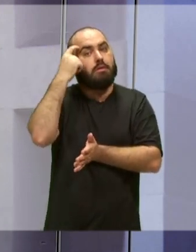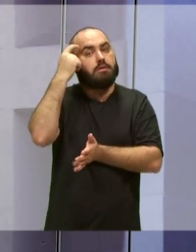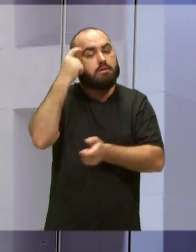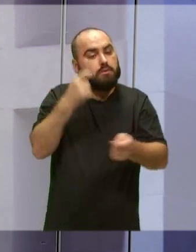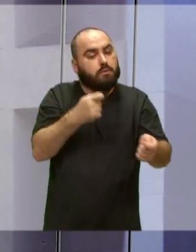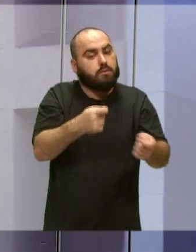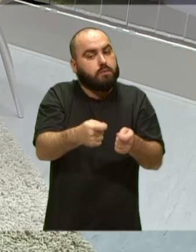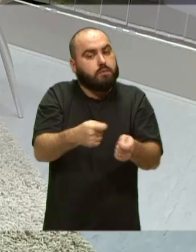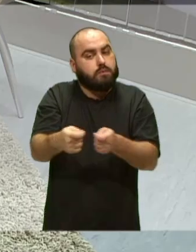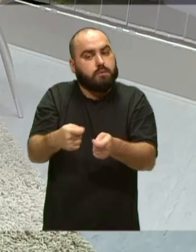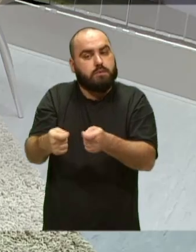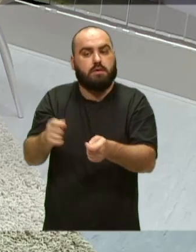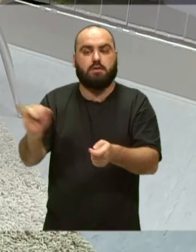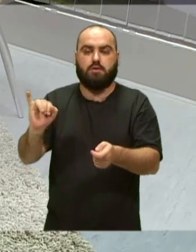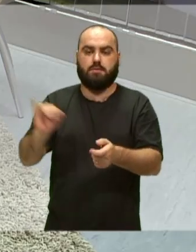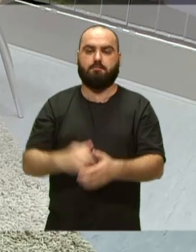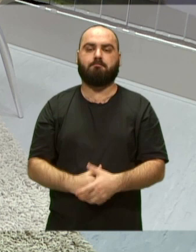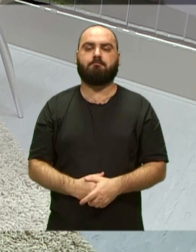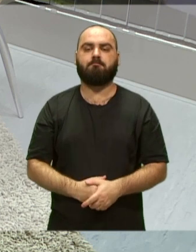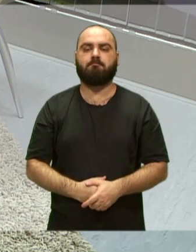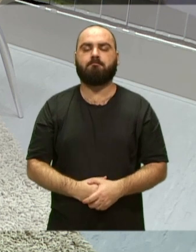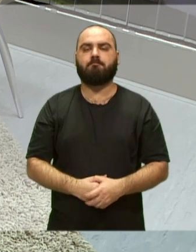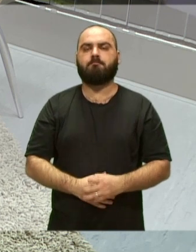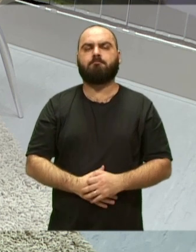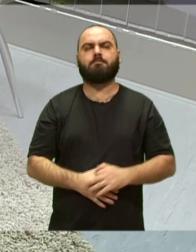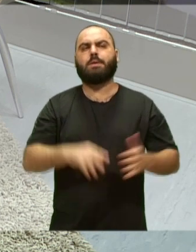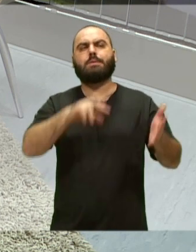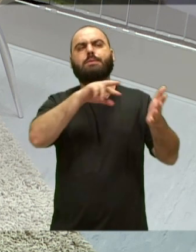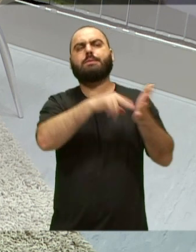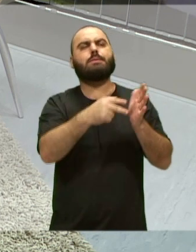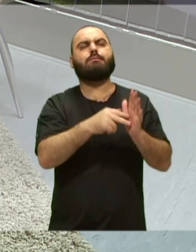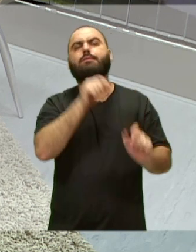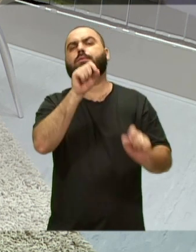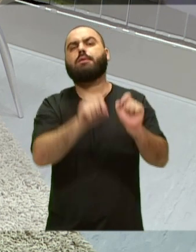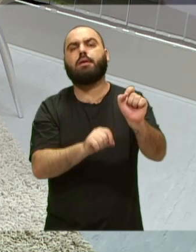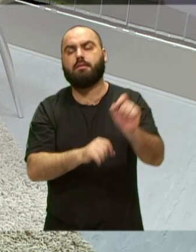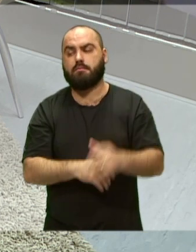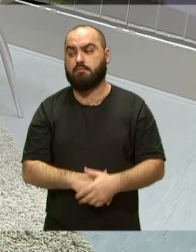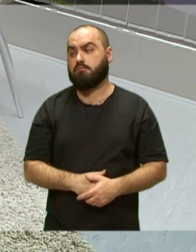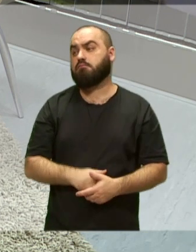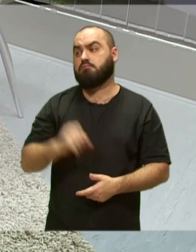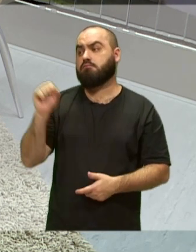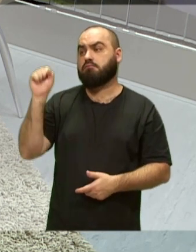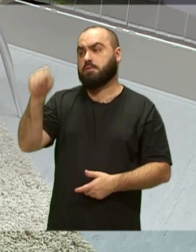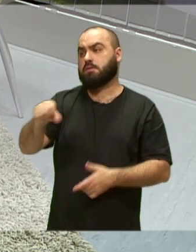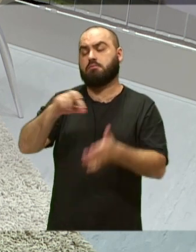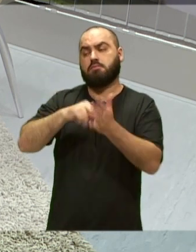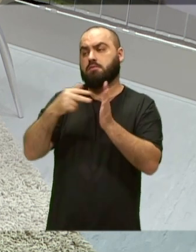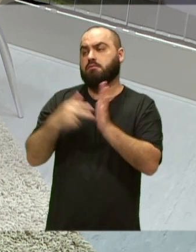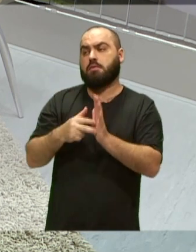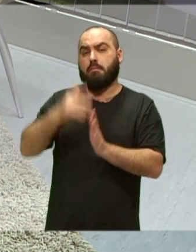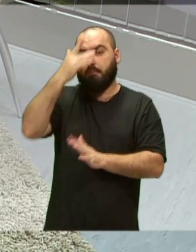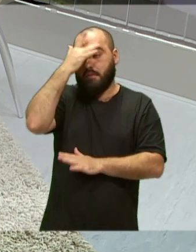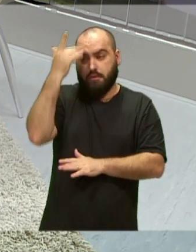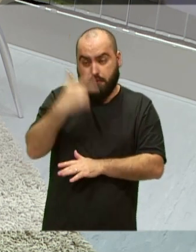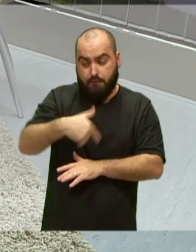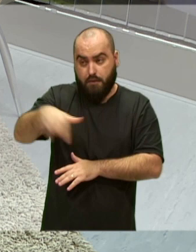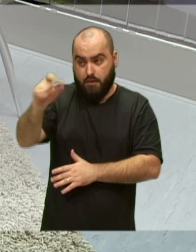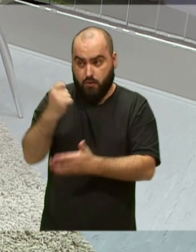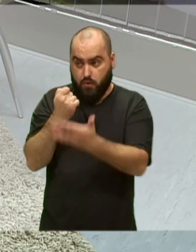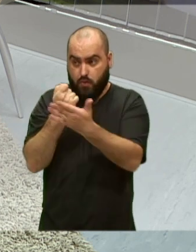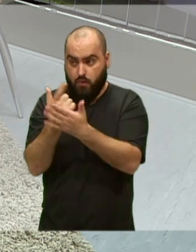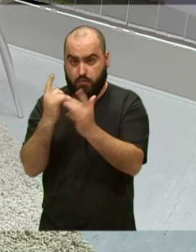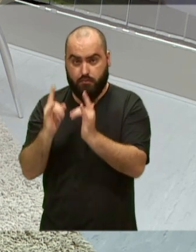para Itajaí Ah mas que que o que isso vai vai significar significa sim a pessoa vai lá vai adquirir seu seu